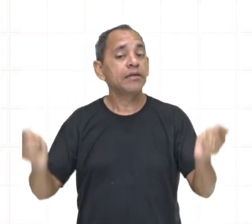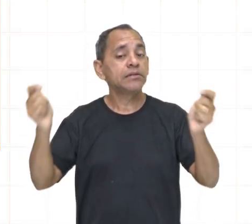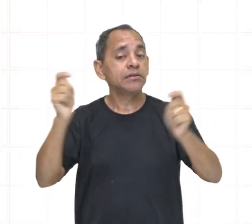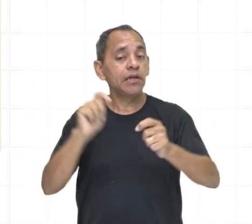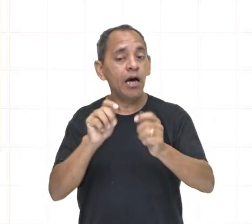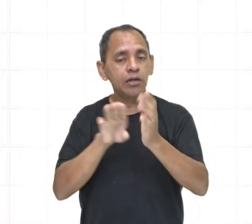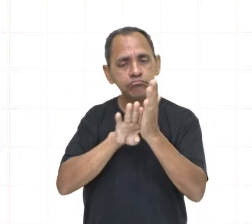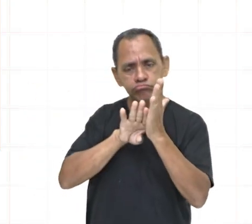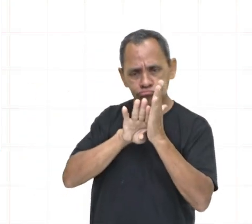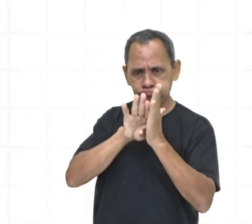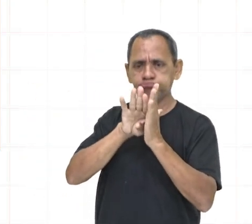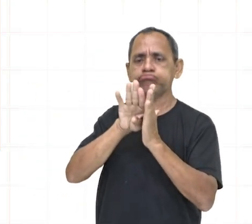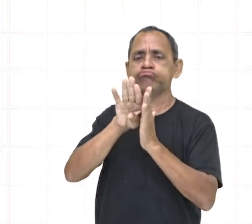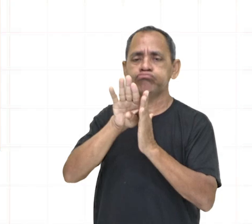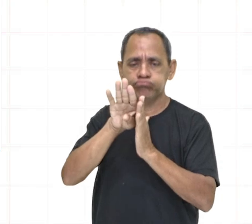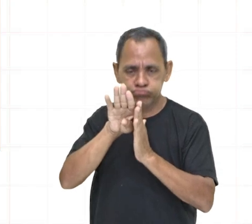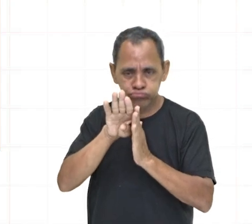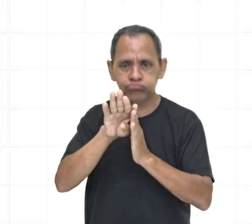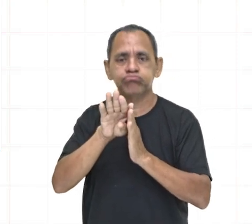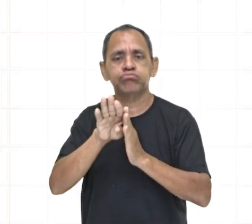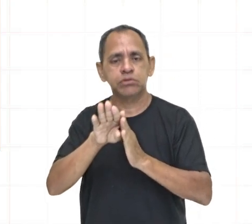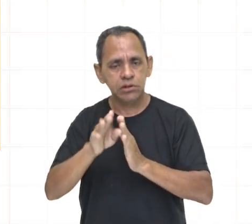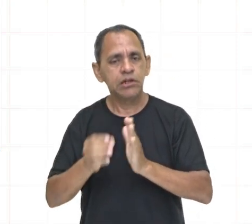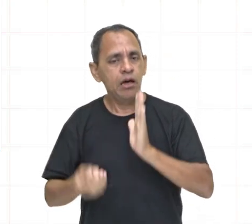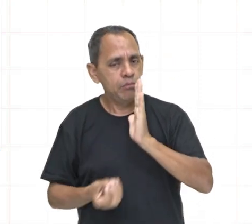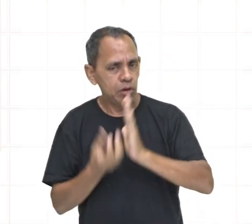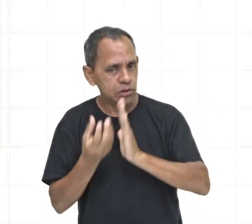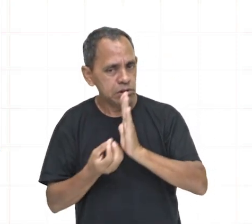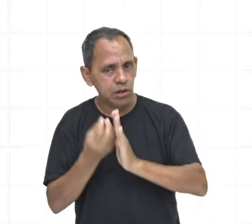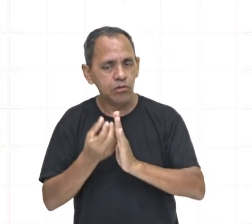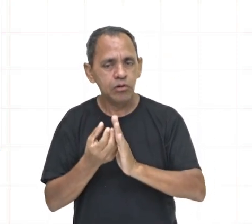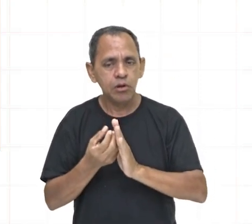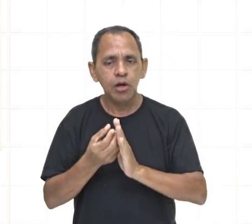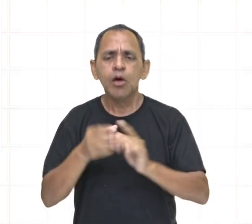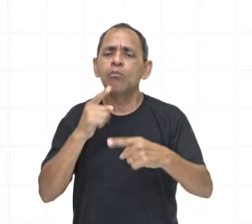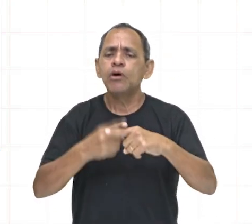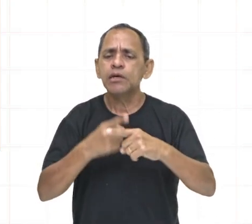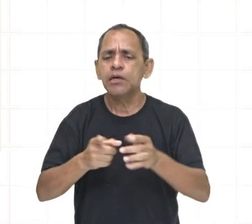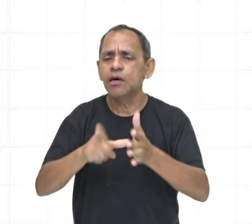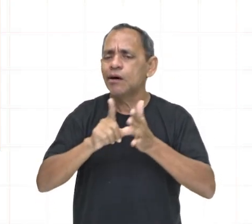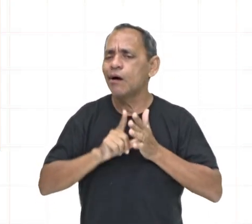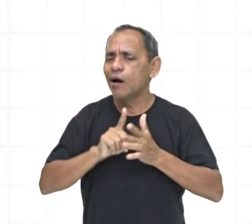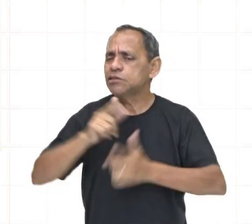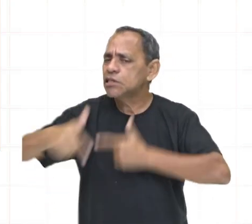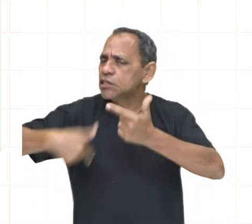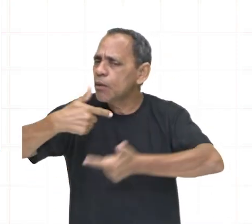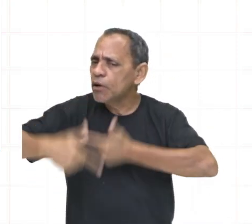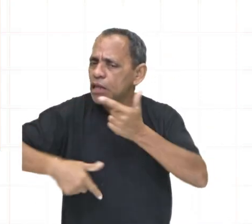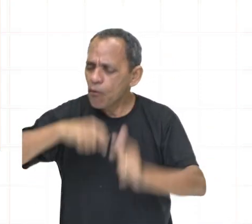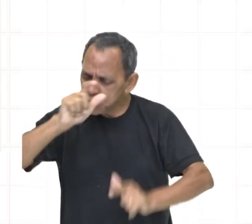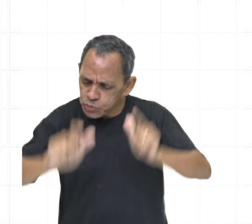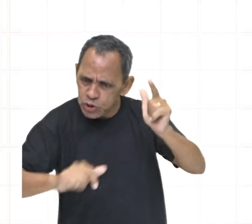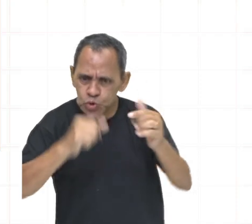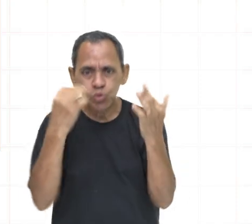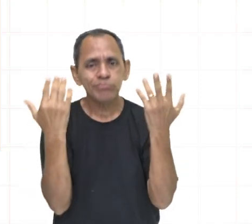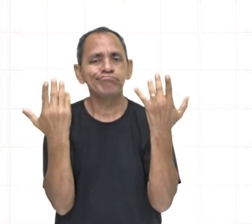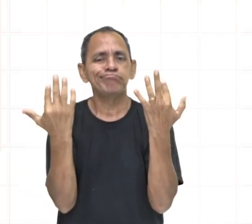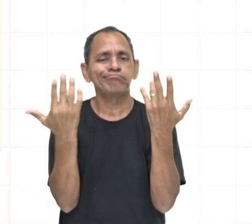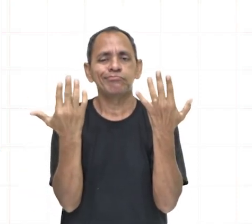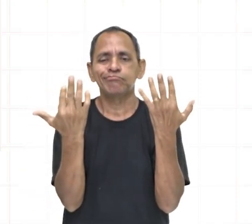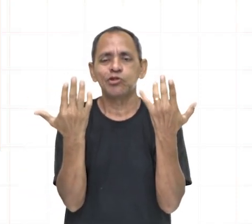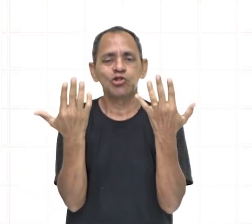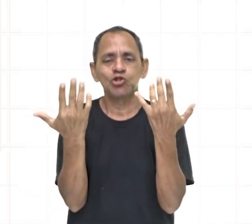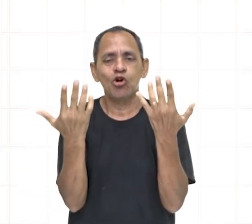de produção. Até então, o que trabalhava ali? As pessoas, né? Grande quantidade de mão de obra. E isso